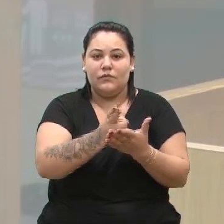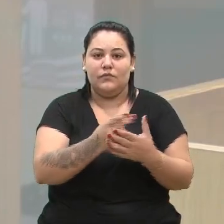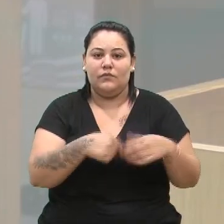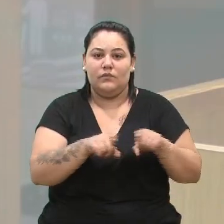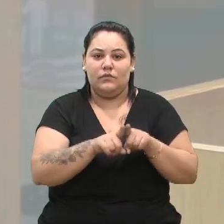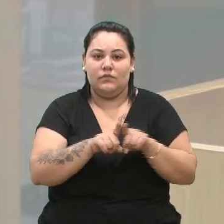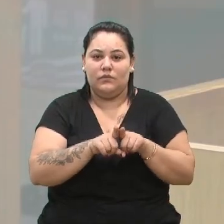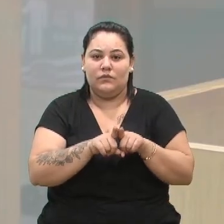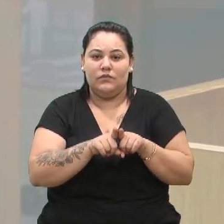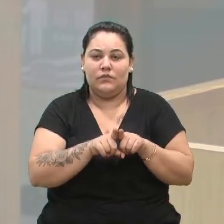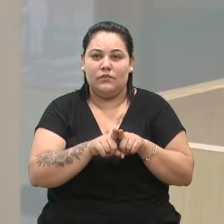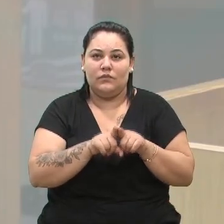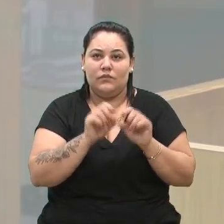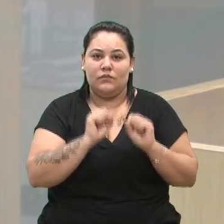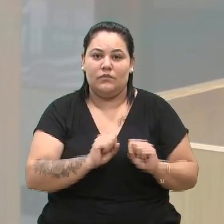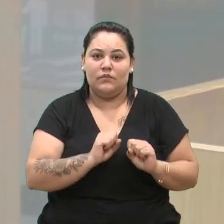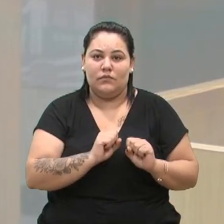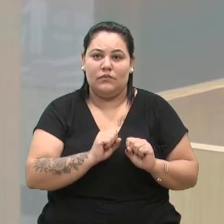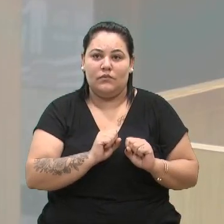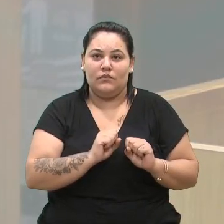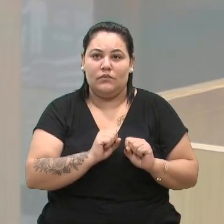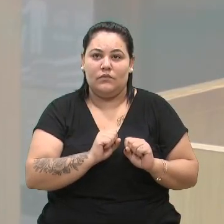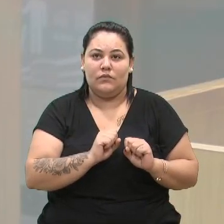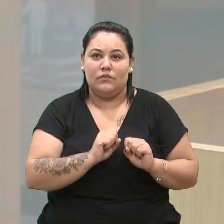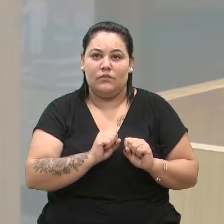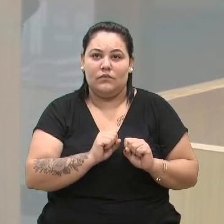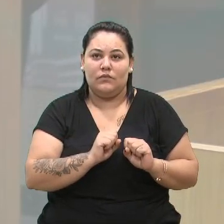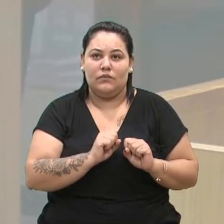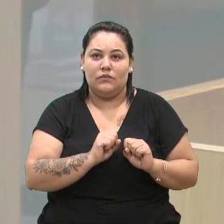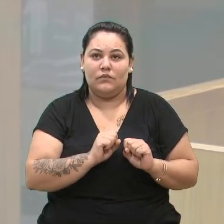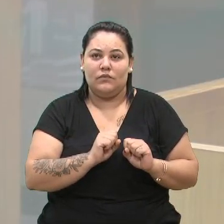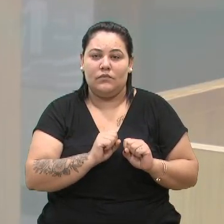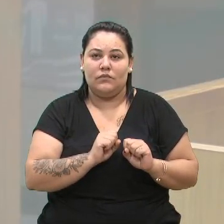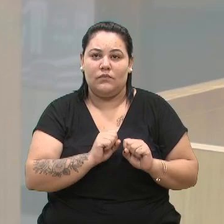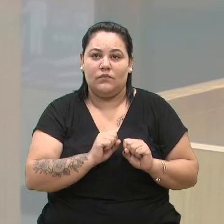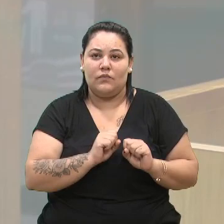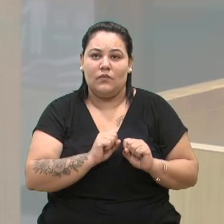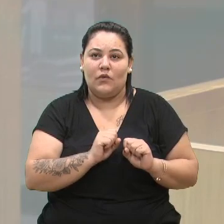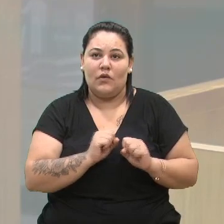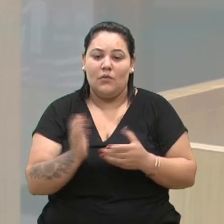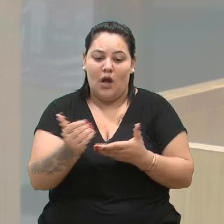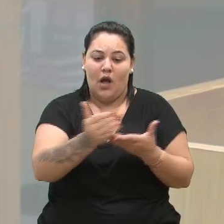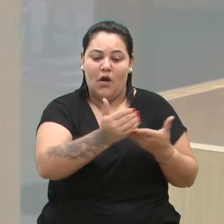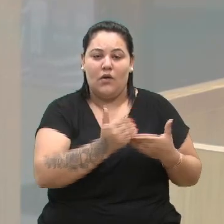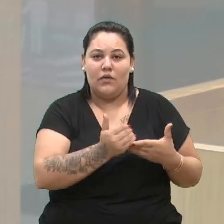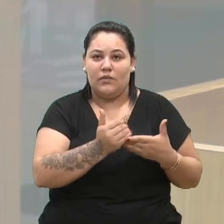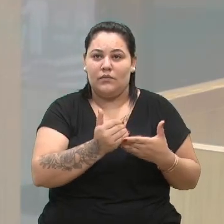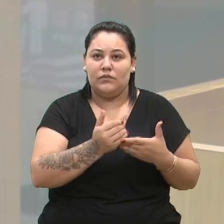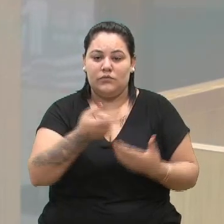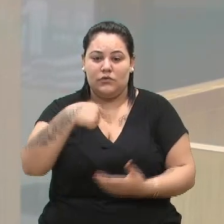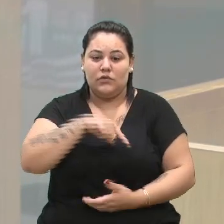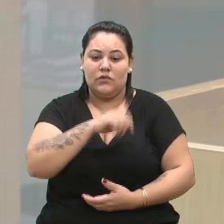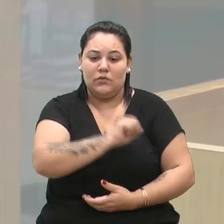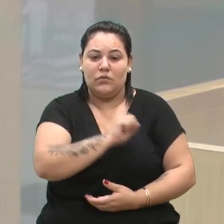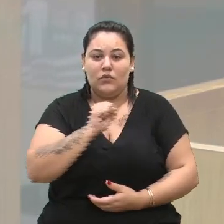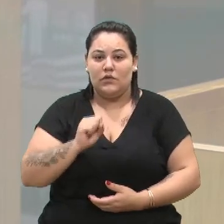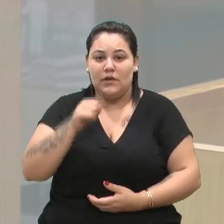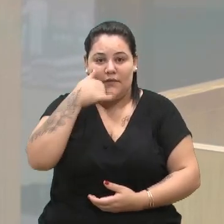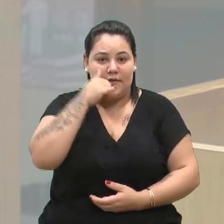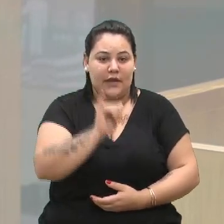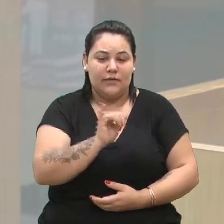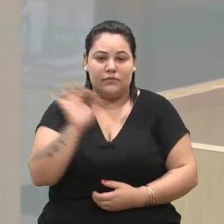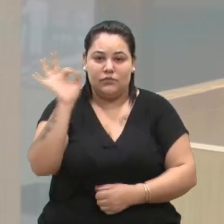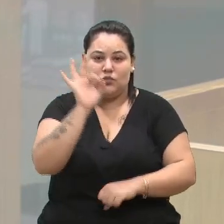colaborem em colocar esses resíduos para a rua, para que a Aldeca possa recolher, para que nós possamos evitar esse mosquito